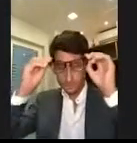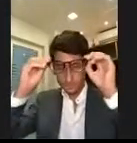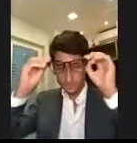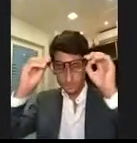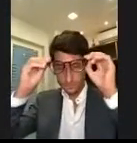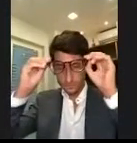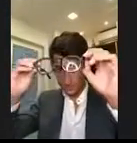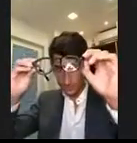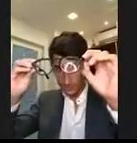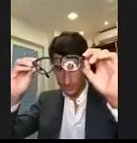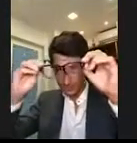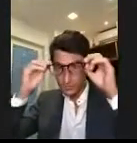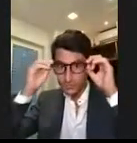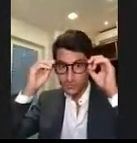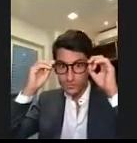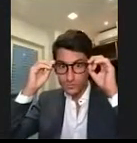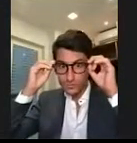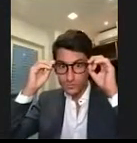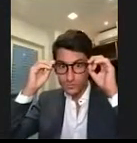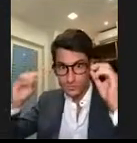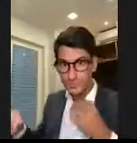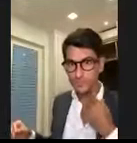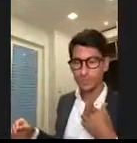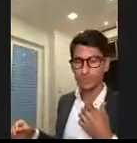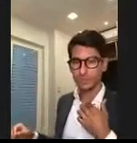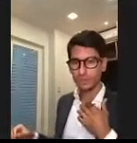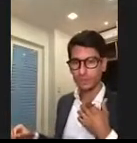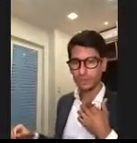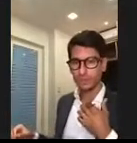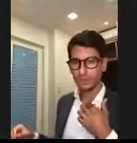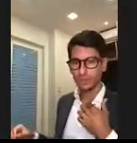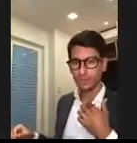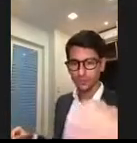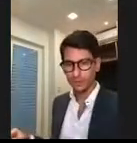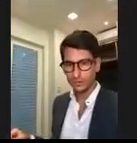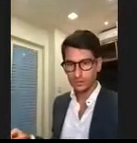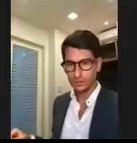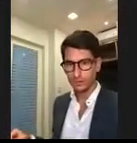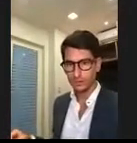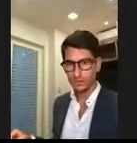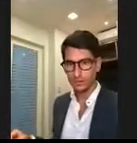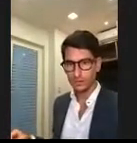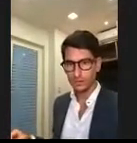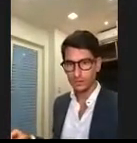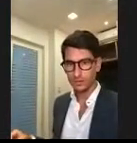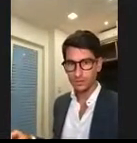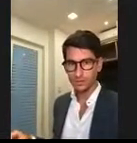bem-vindo. Eu queria convidar agora o Dr. Gustavo da Silva Gesser. Não sei se ele